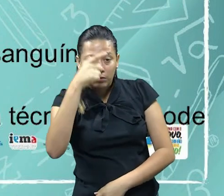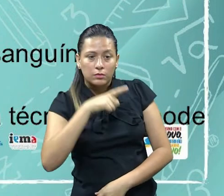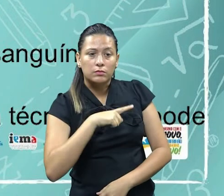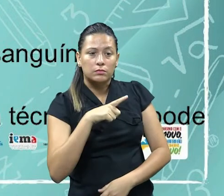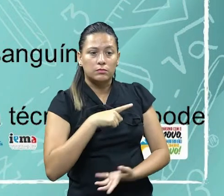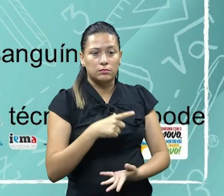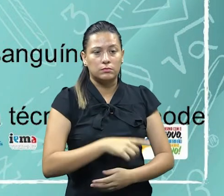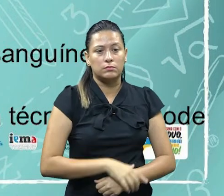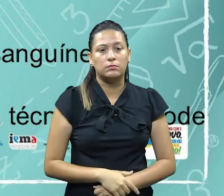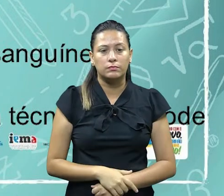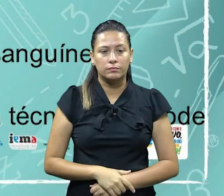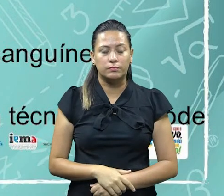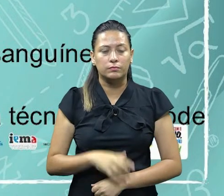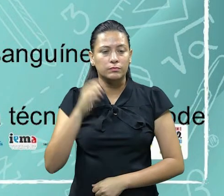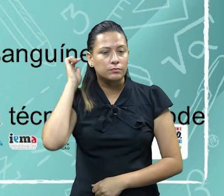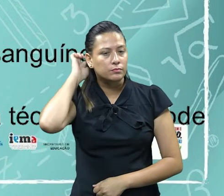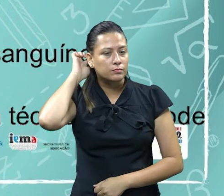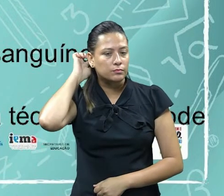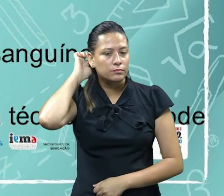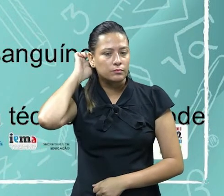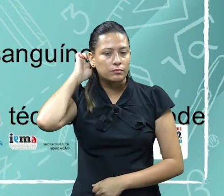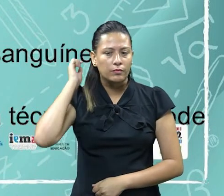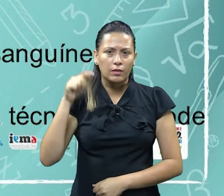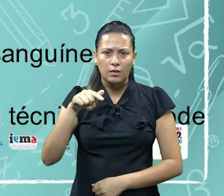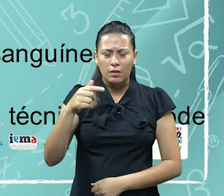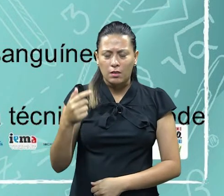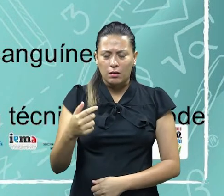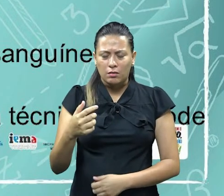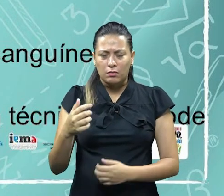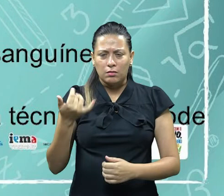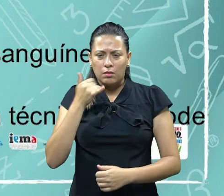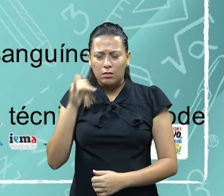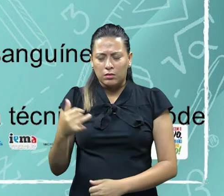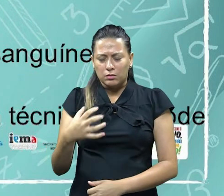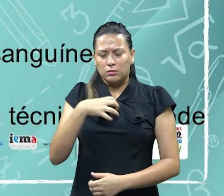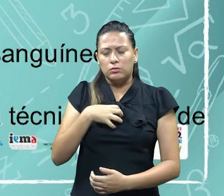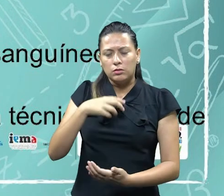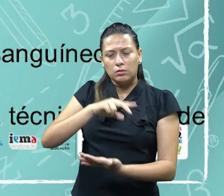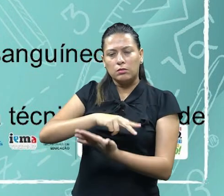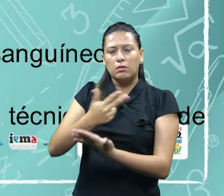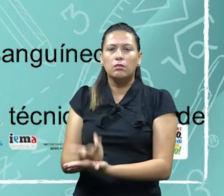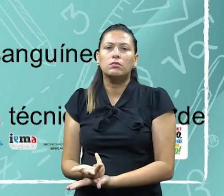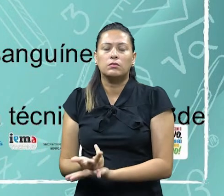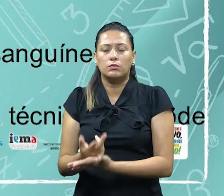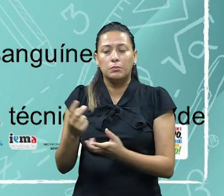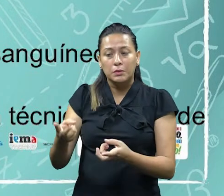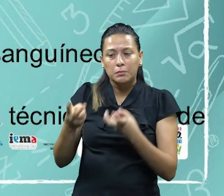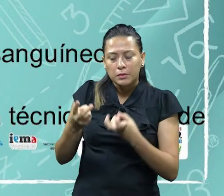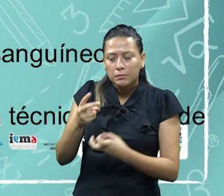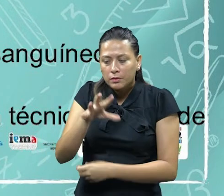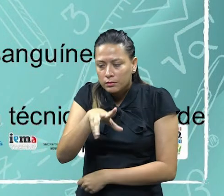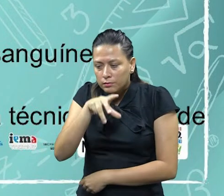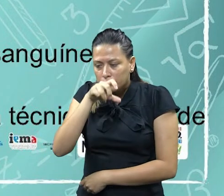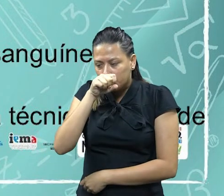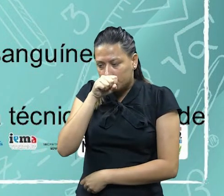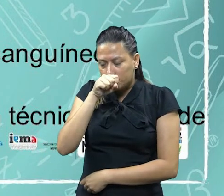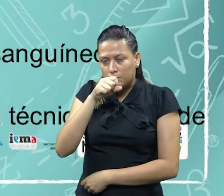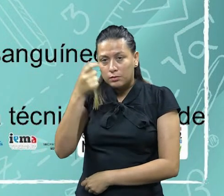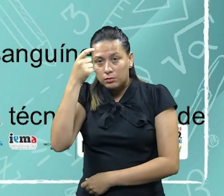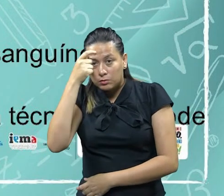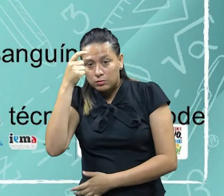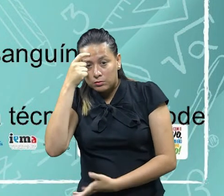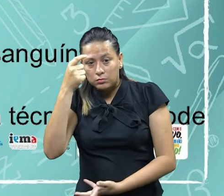consciência. Então a pessoa tomou o choque e caiu, aí você tem que verificar se ela está consciente ou não, se ela está respirando ou